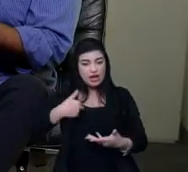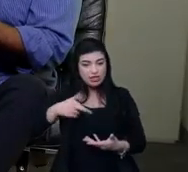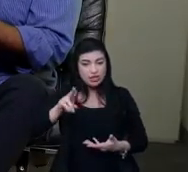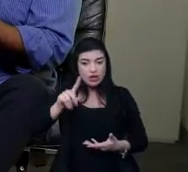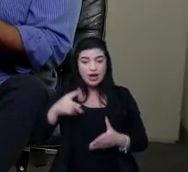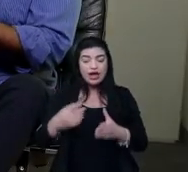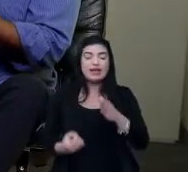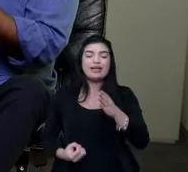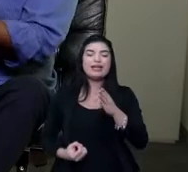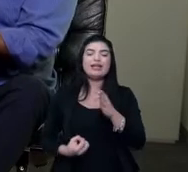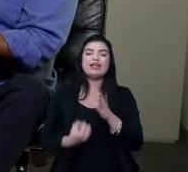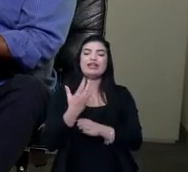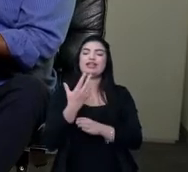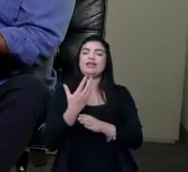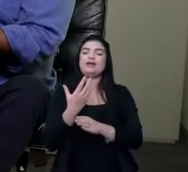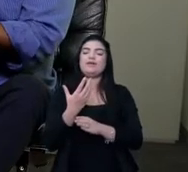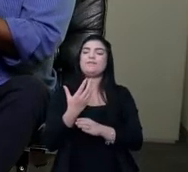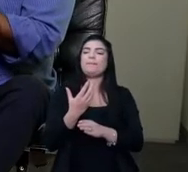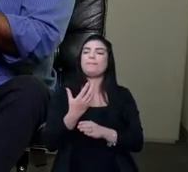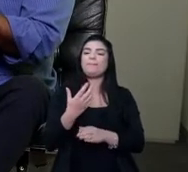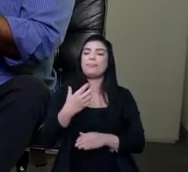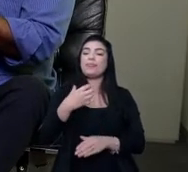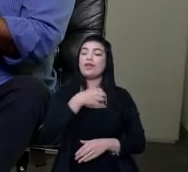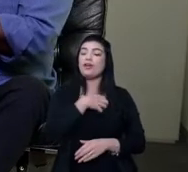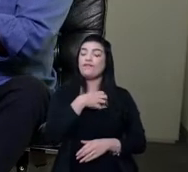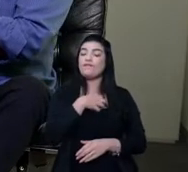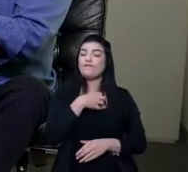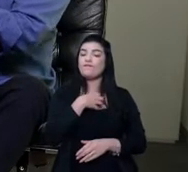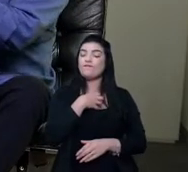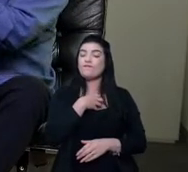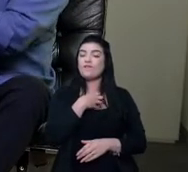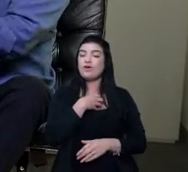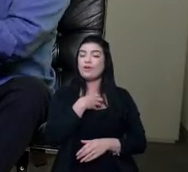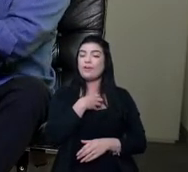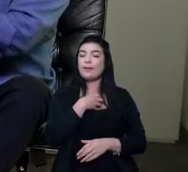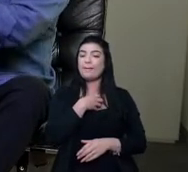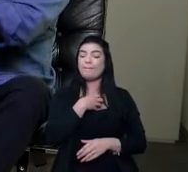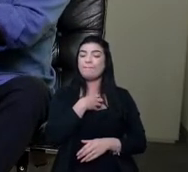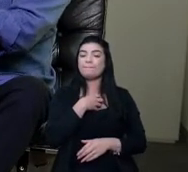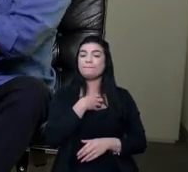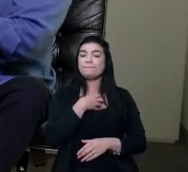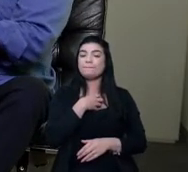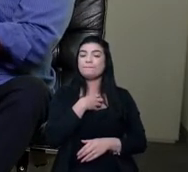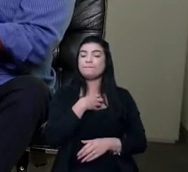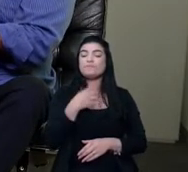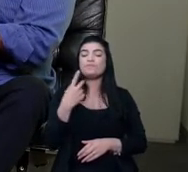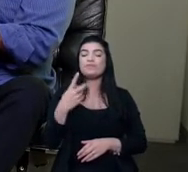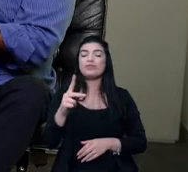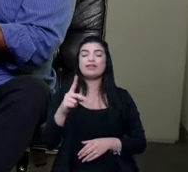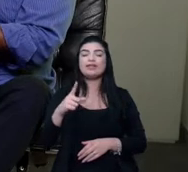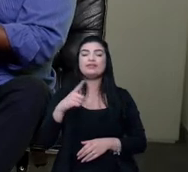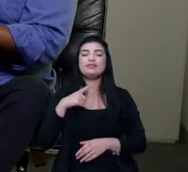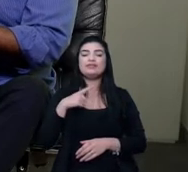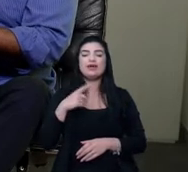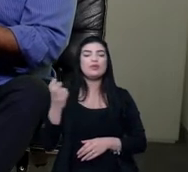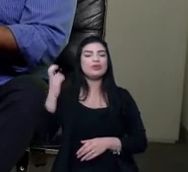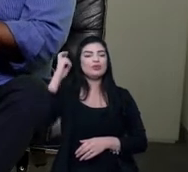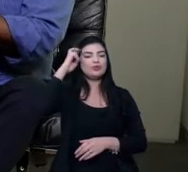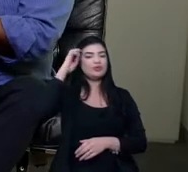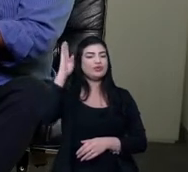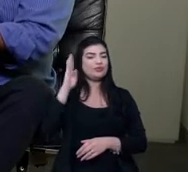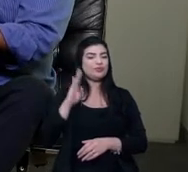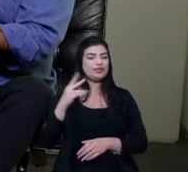como um formador, ela se constitui como um formador da cultura brasileira, assim, no sentido